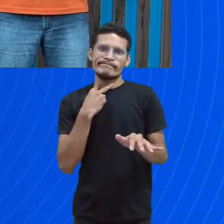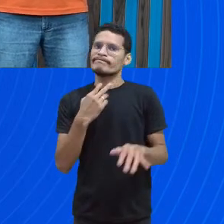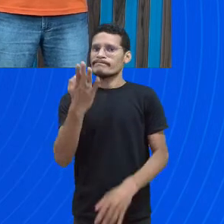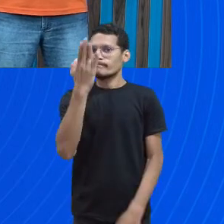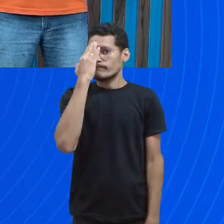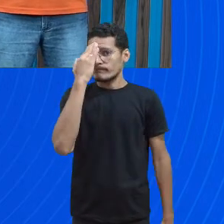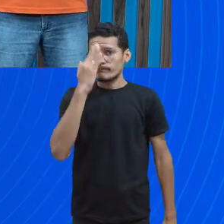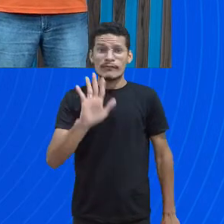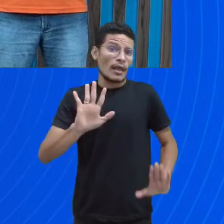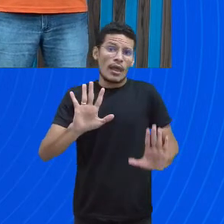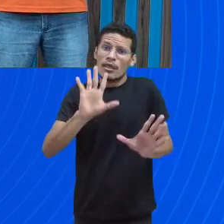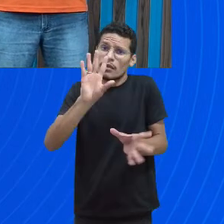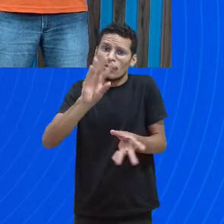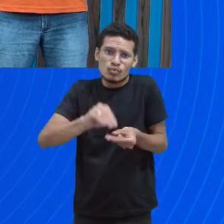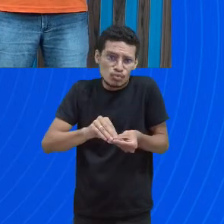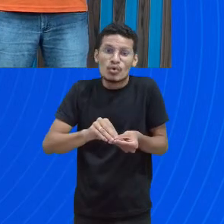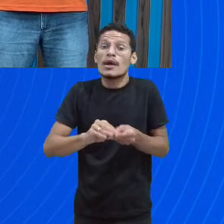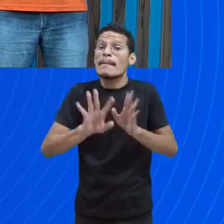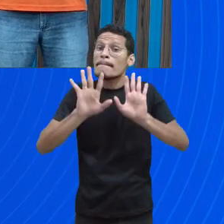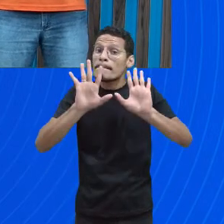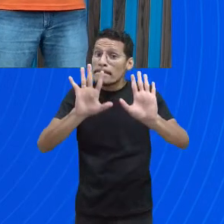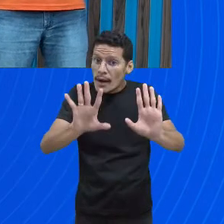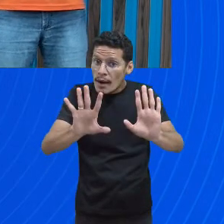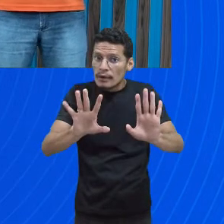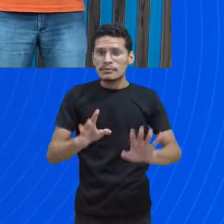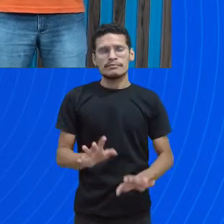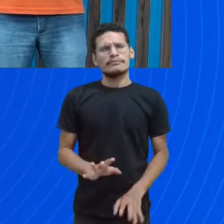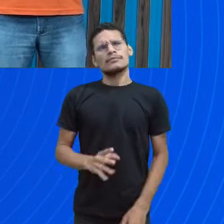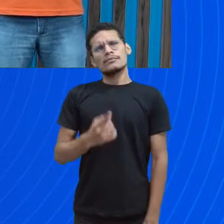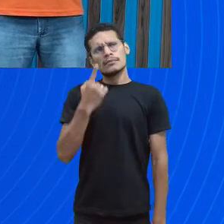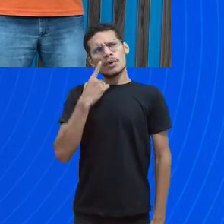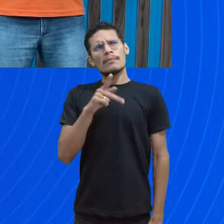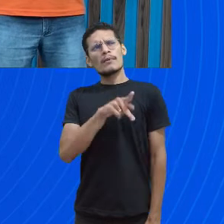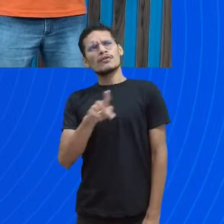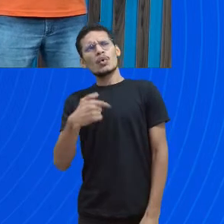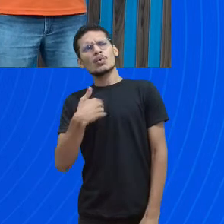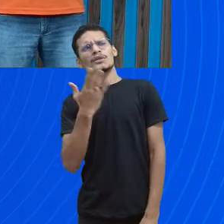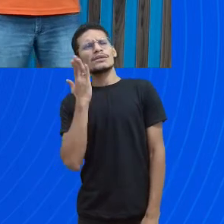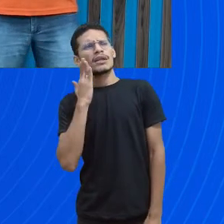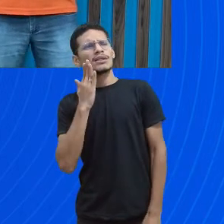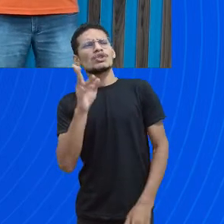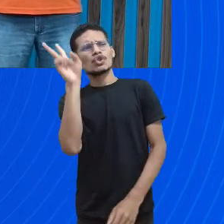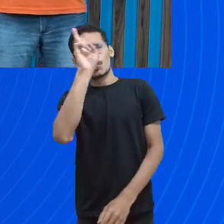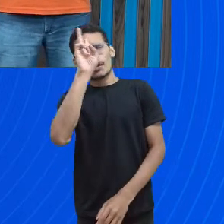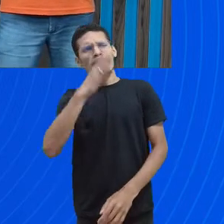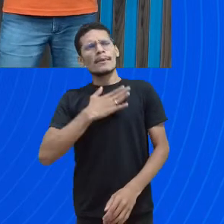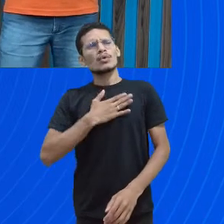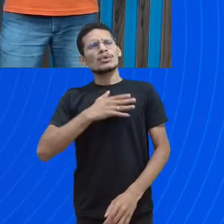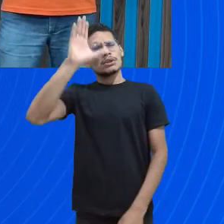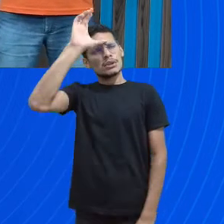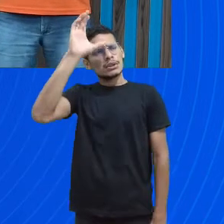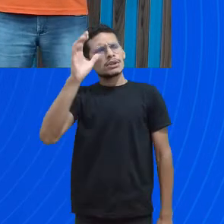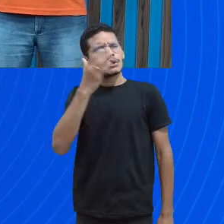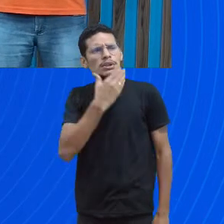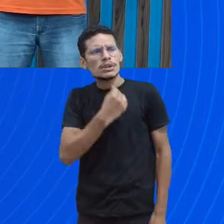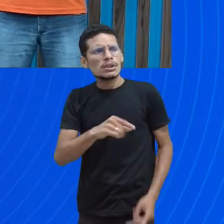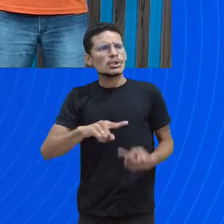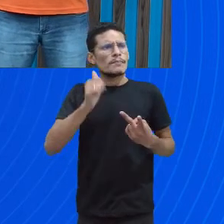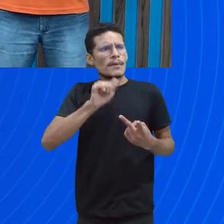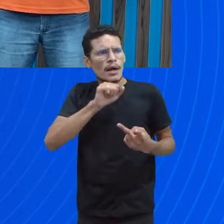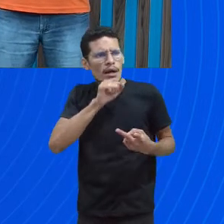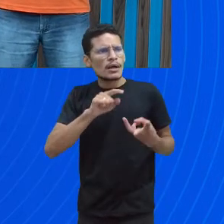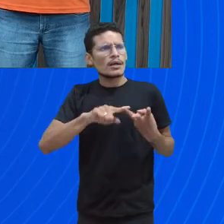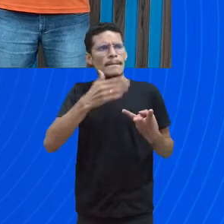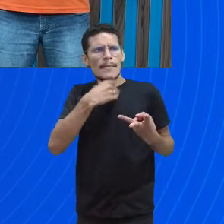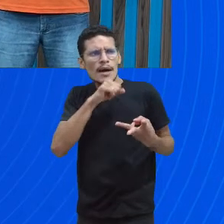é isso, tá? Agora, professor, mas eu sei de uma história do meu tio, do meu pai, da minha mãe,